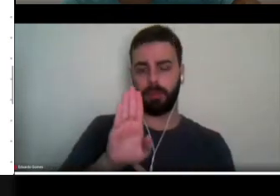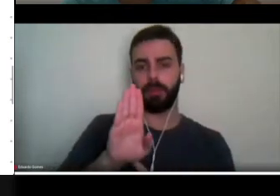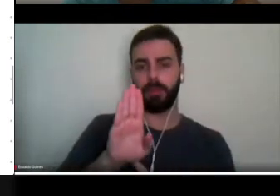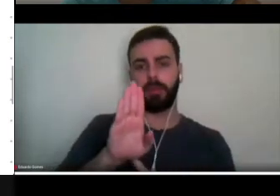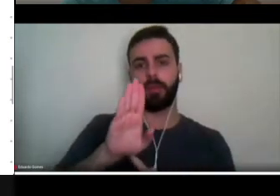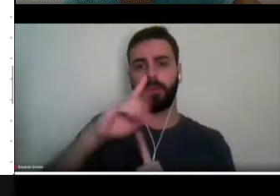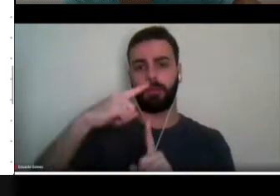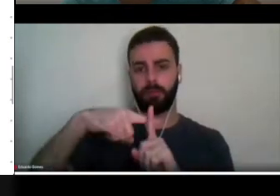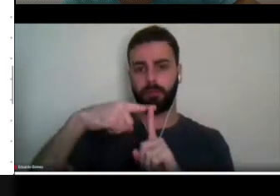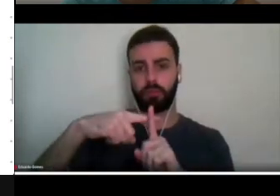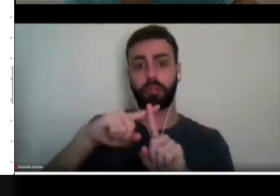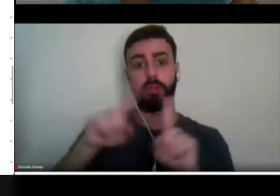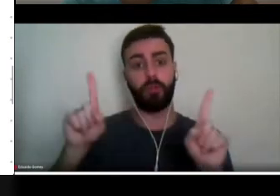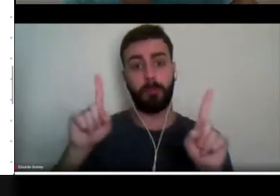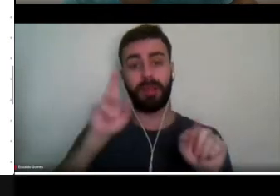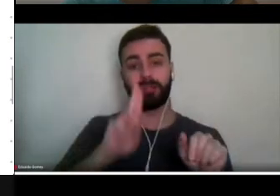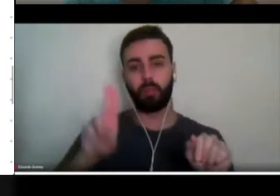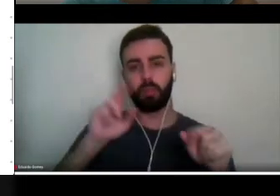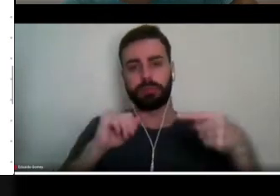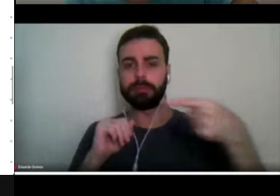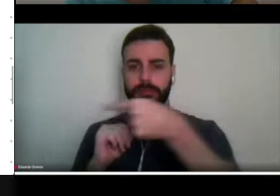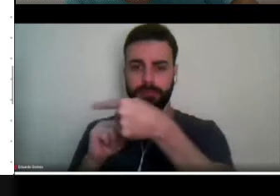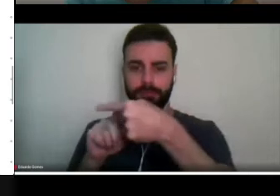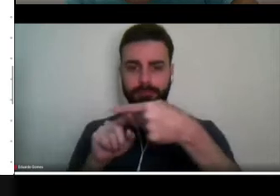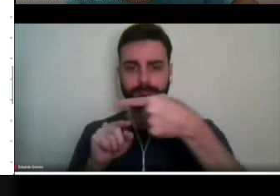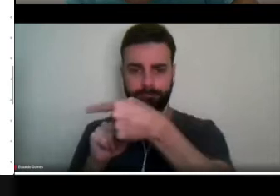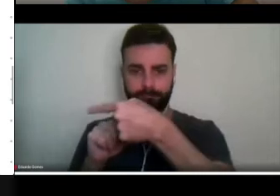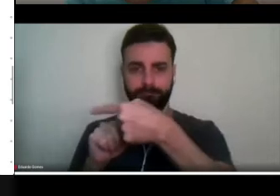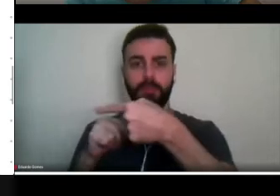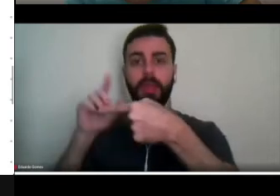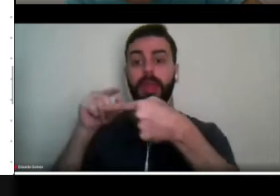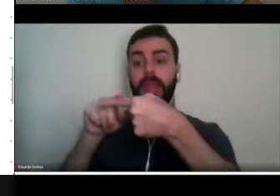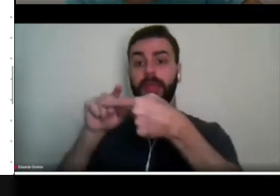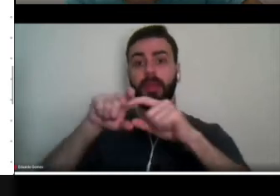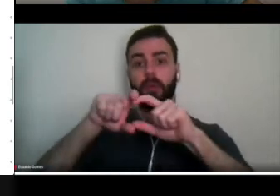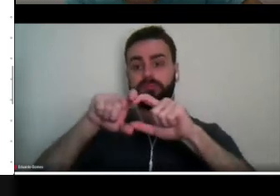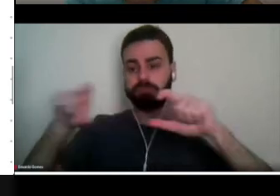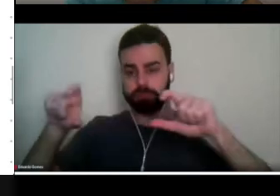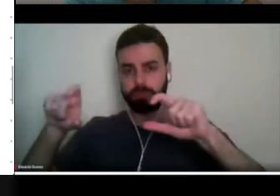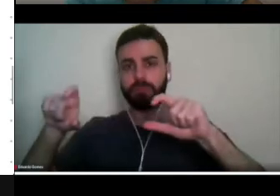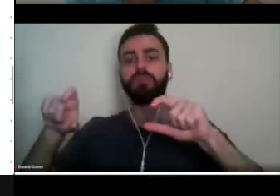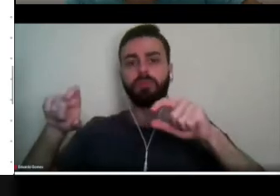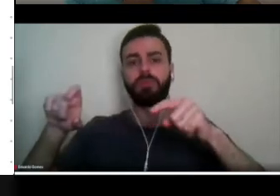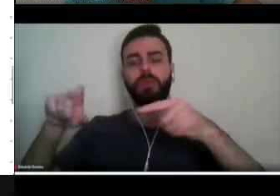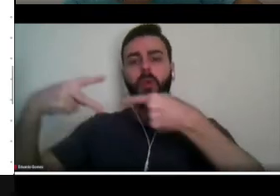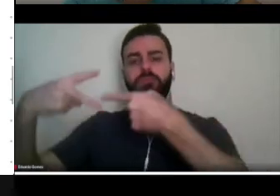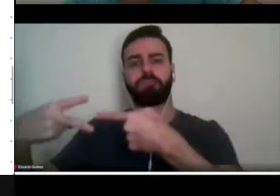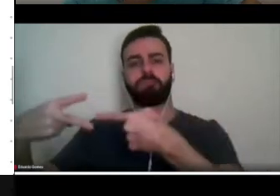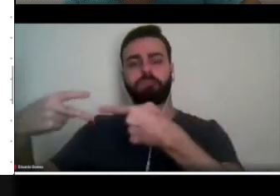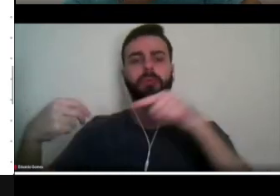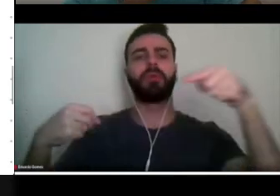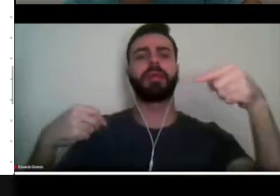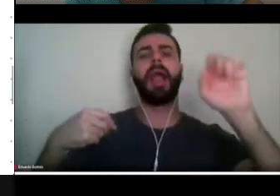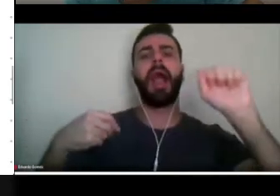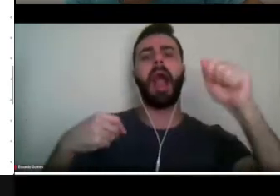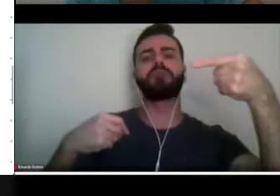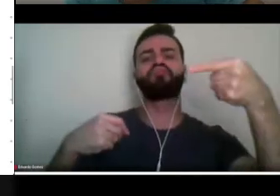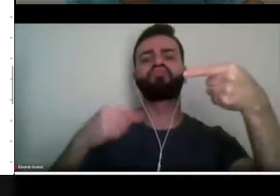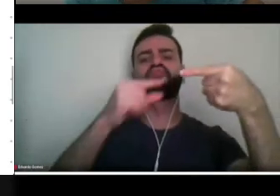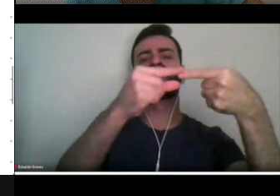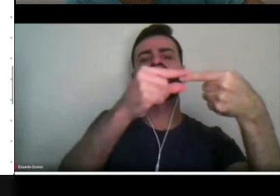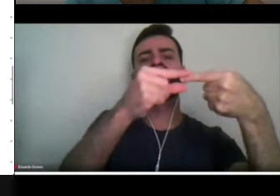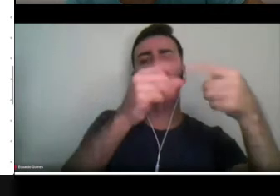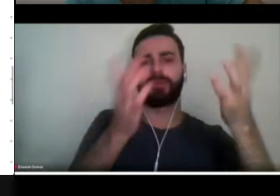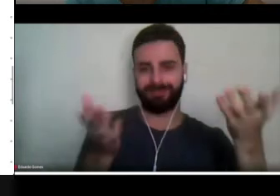usou em T0. Em C, a inclinação é zero, certo? Em C, a inclinação é zero. Então,